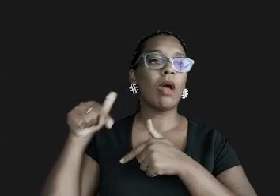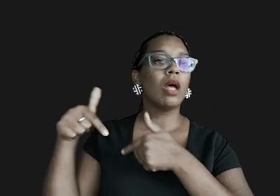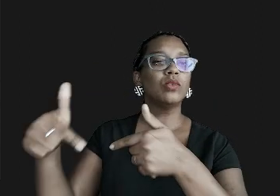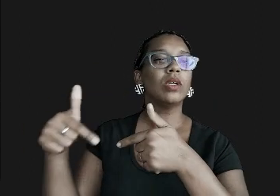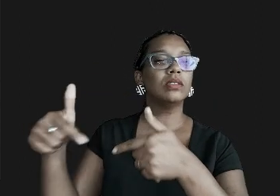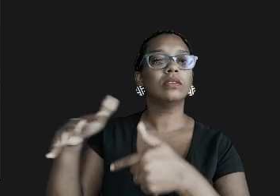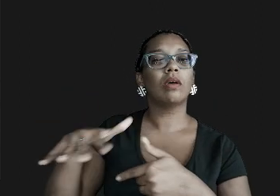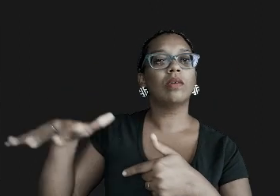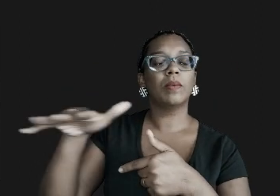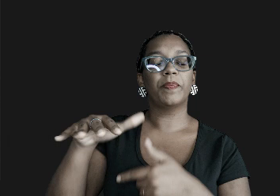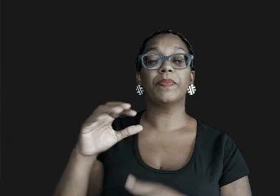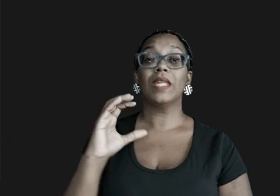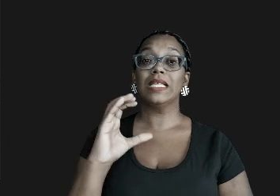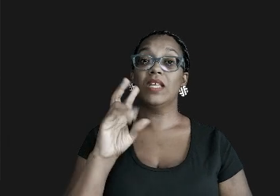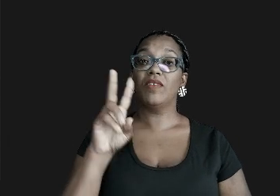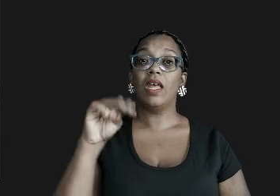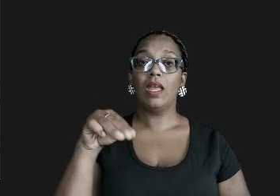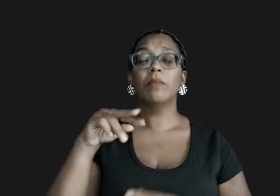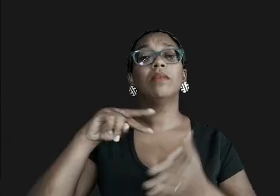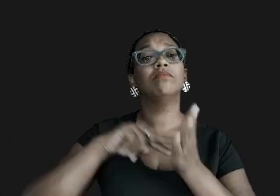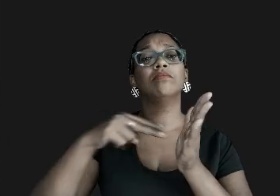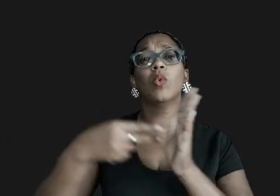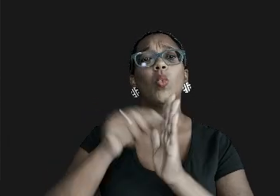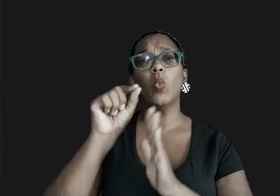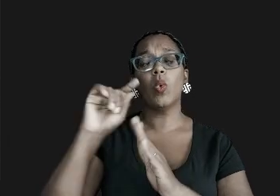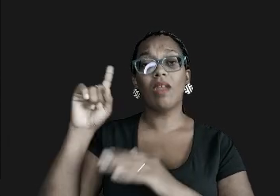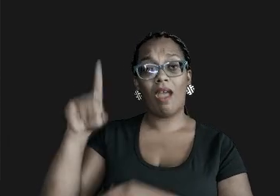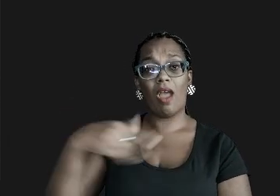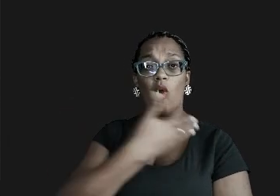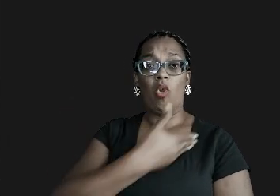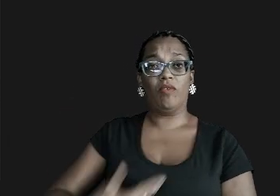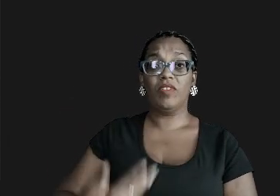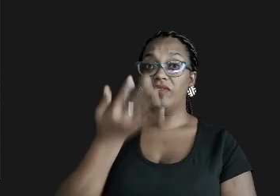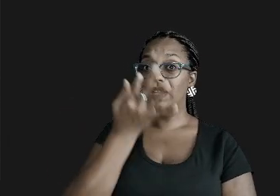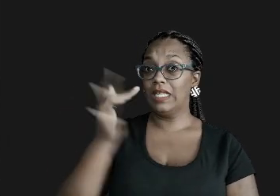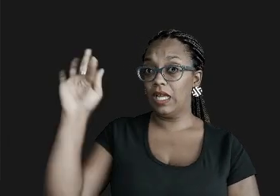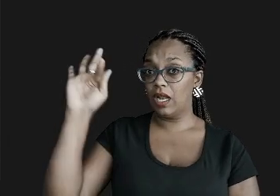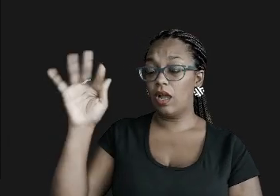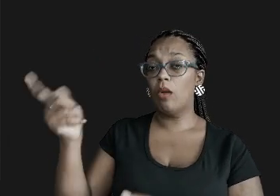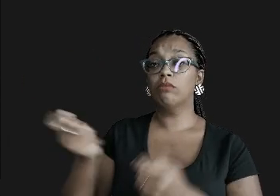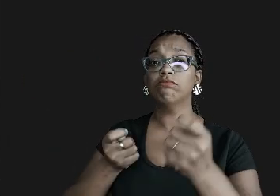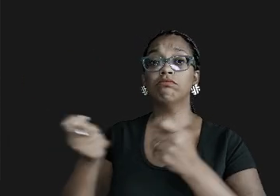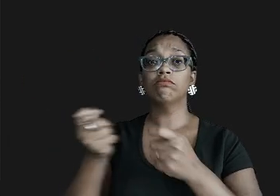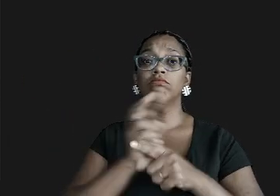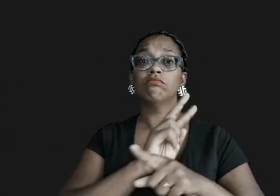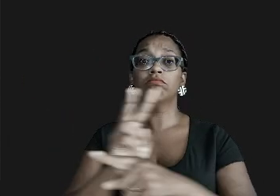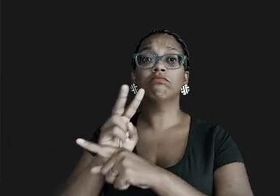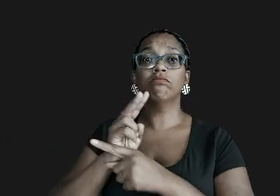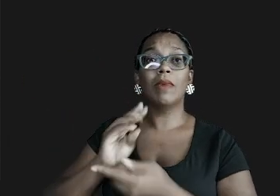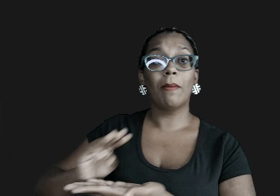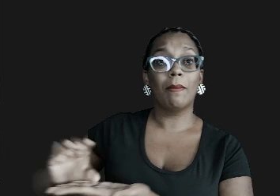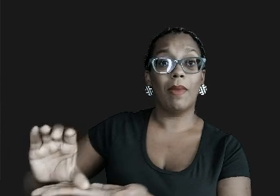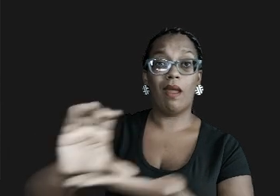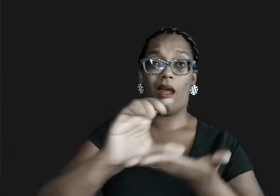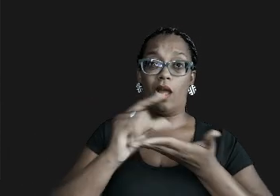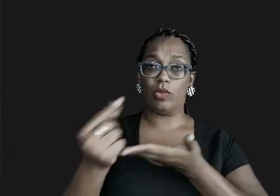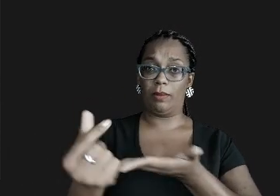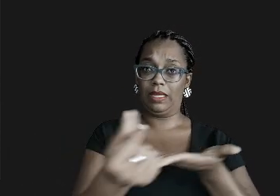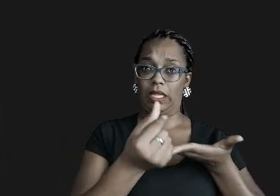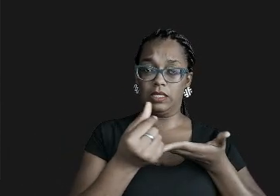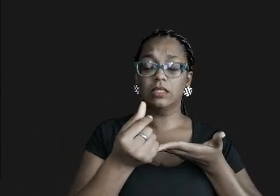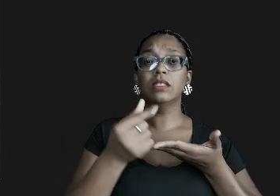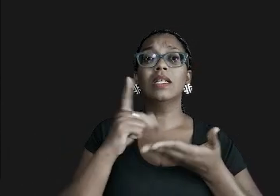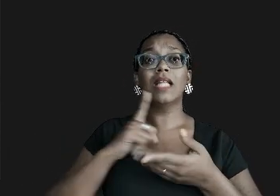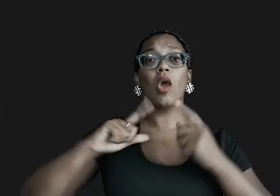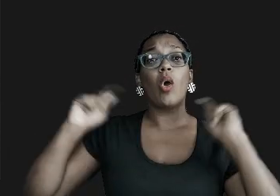atuação da cvm né a cvm no final das contas ela é o órgão do Governo Federal responsável pela regulação do Mercado de Capitais e a gente tem